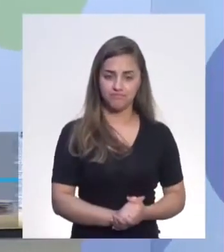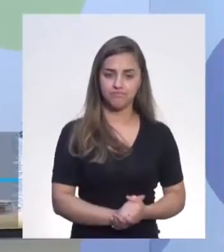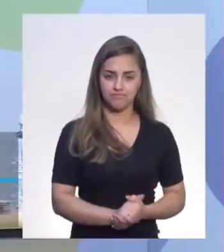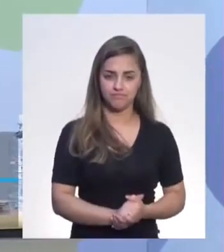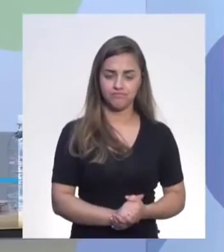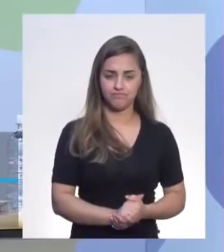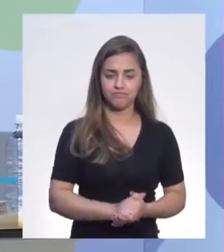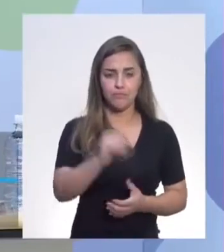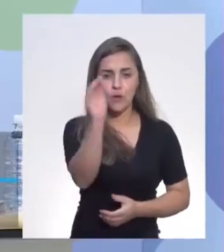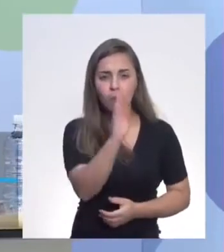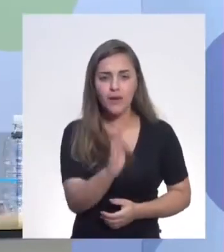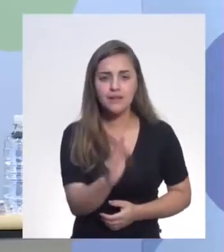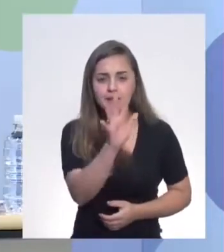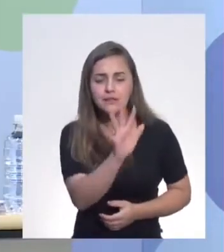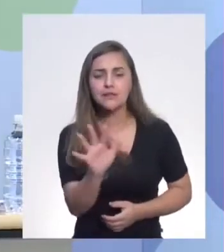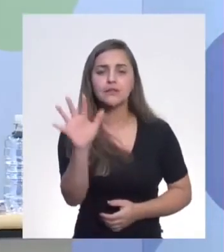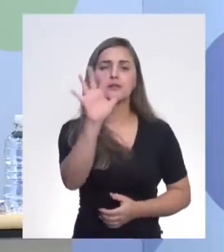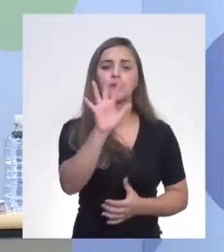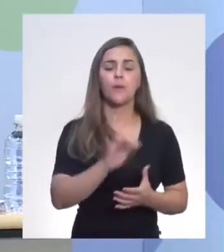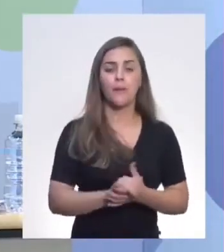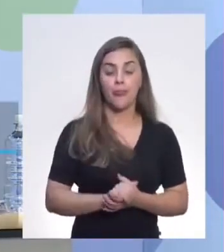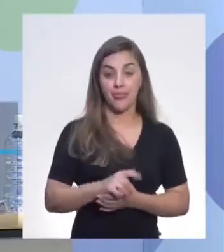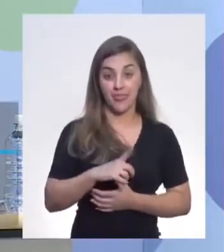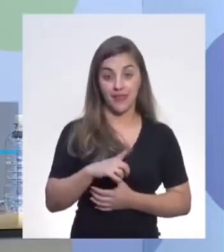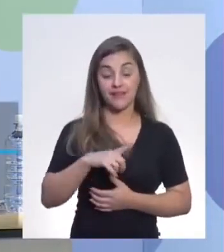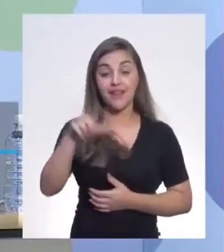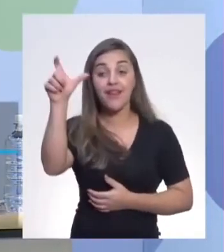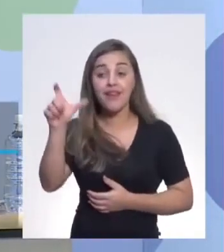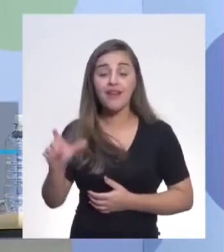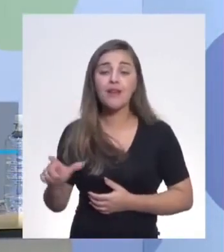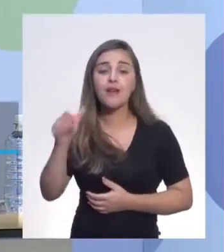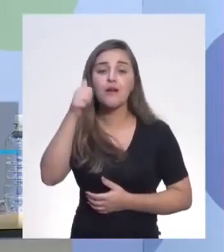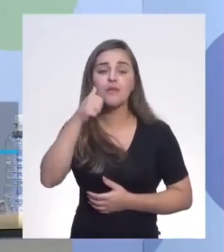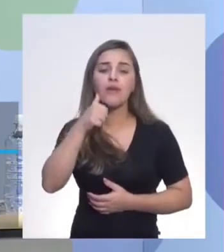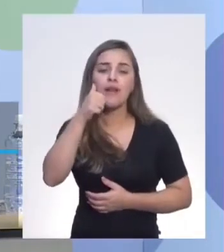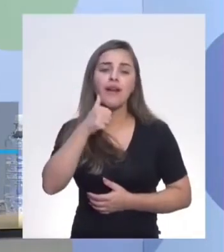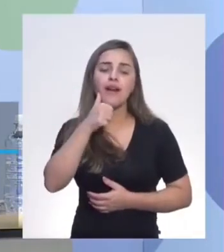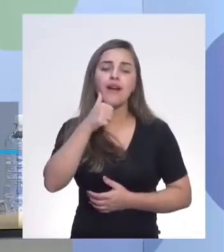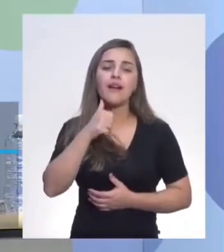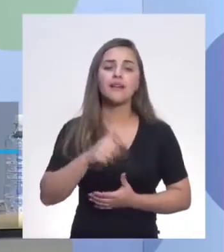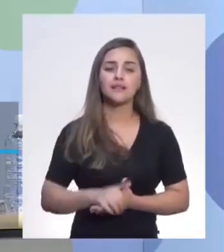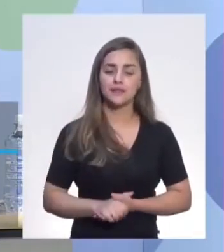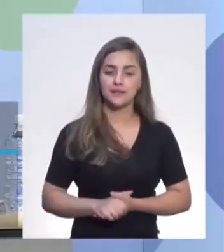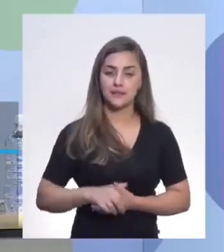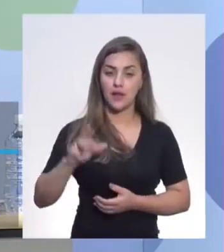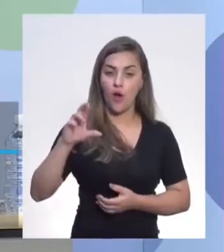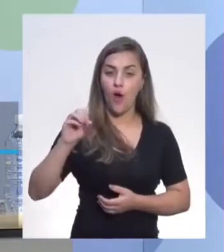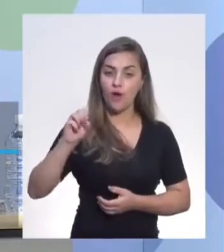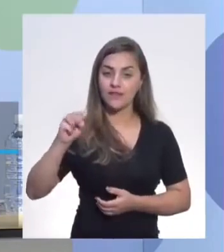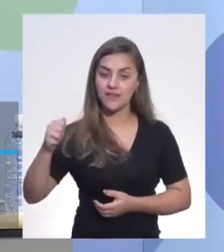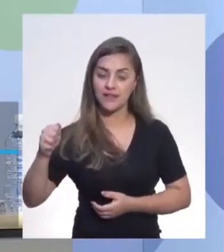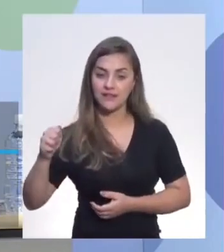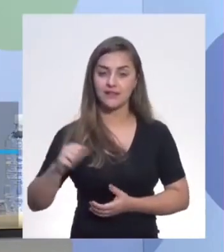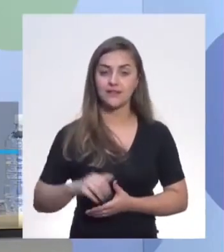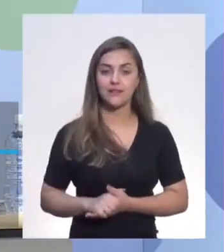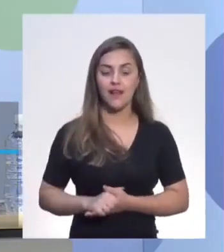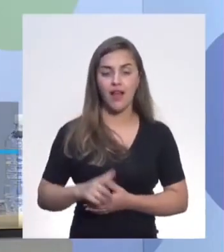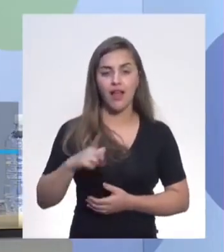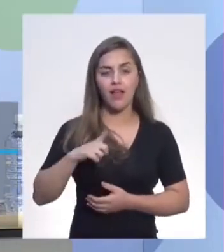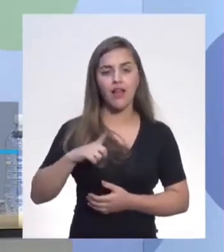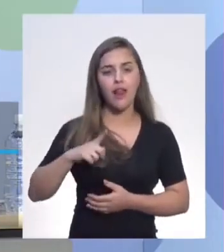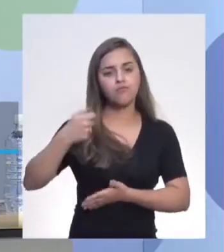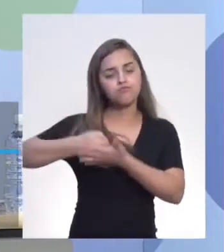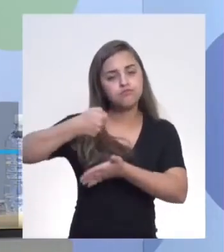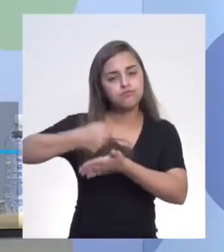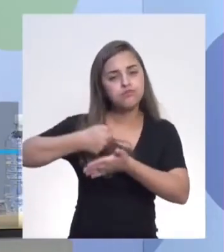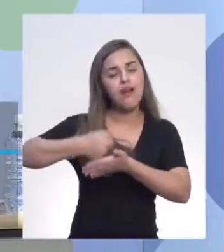Rosa Parks, né, que é uma grande ativista americana que, em uma situação de preconceito, se negou a levantar do seu